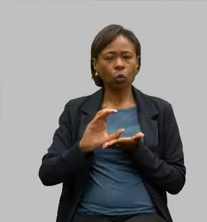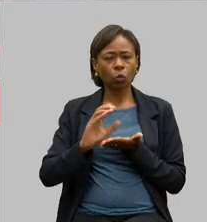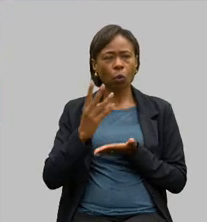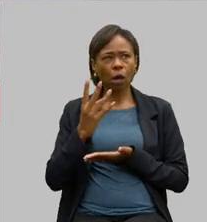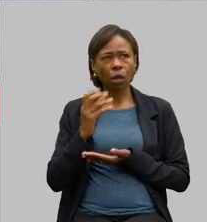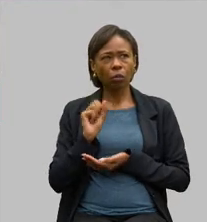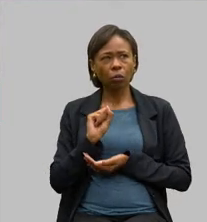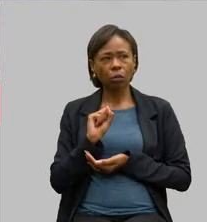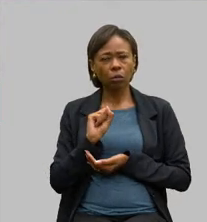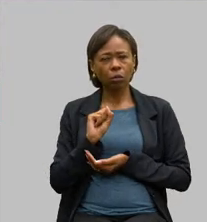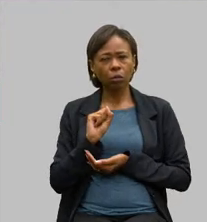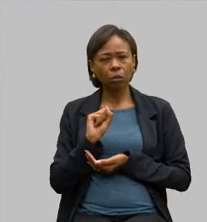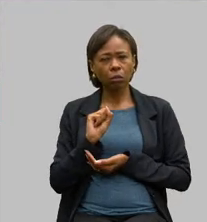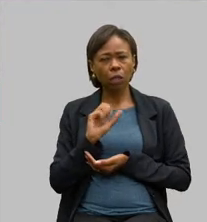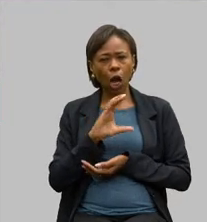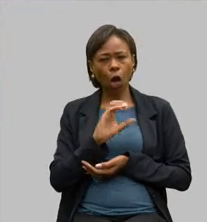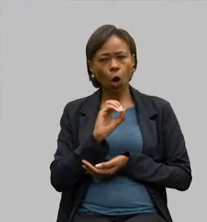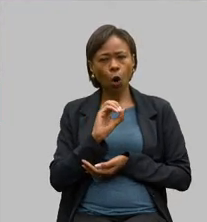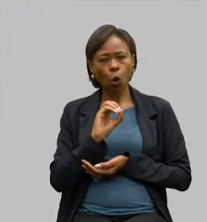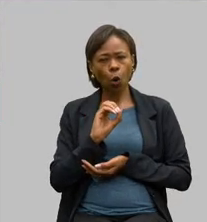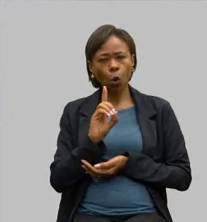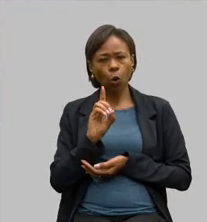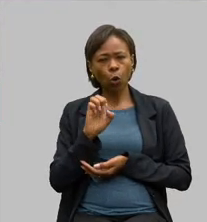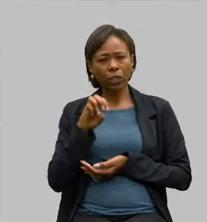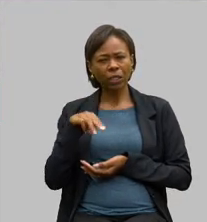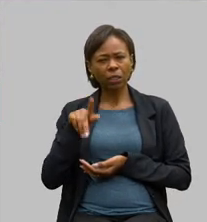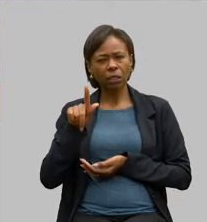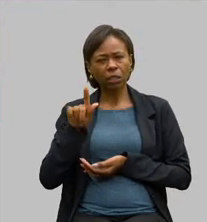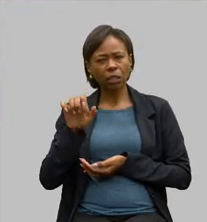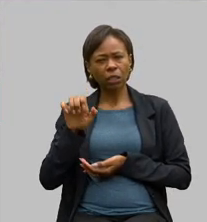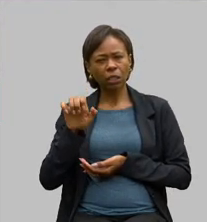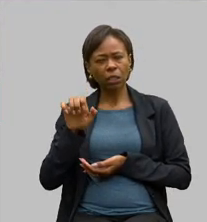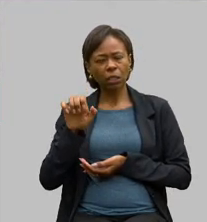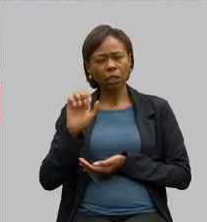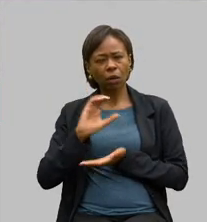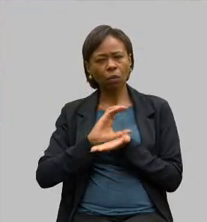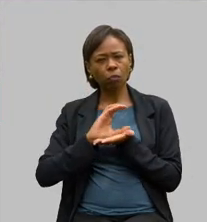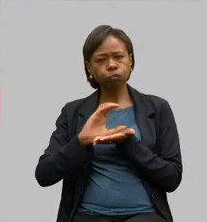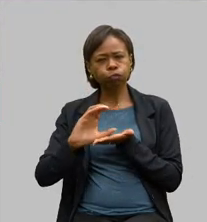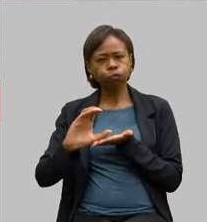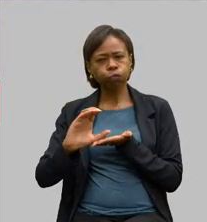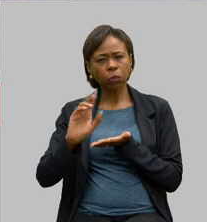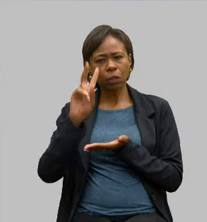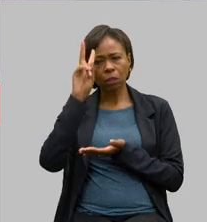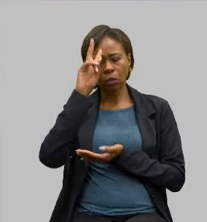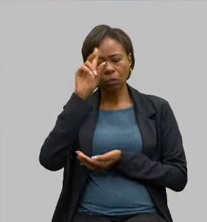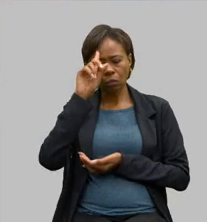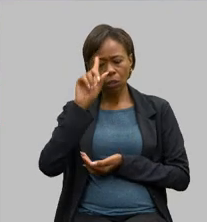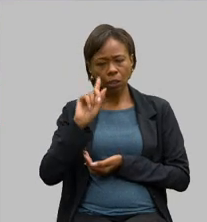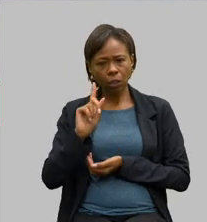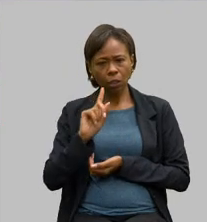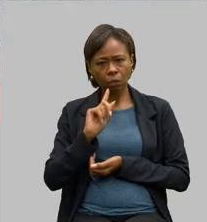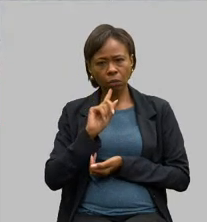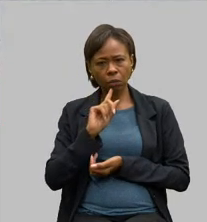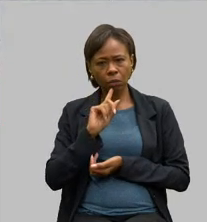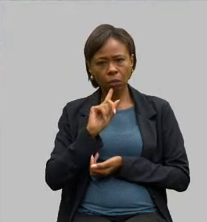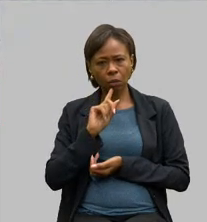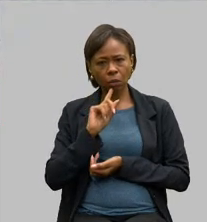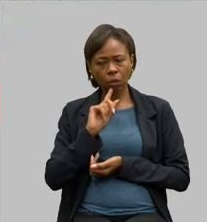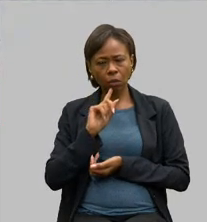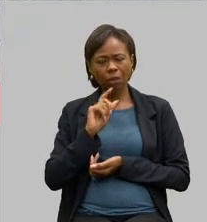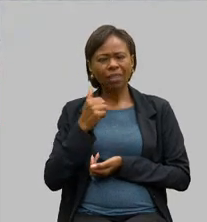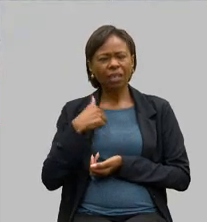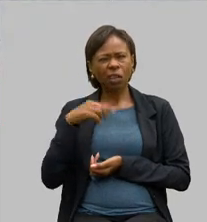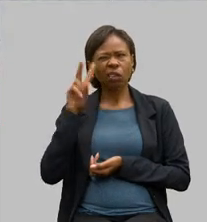cod da coden para belotur eu não me lembro eh alguém do Turismo tá aí é eu eu eu me